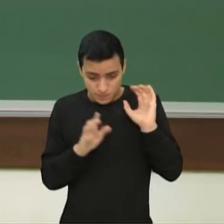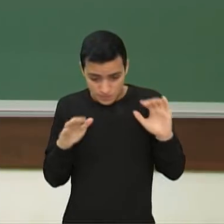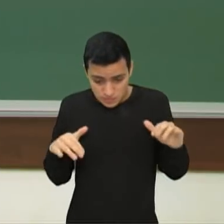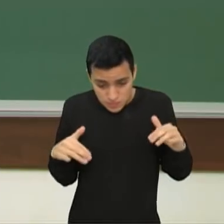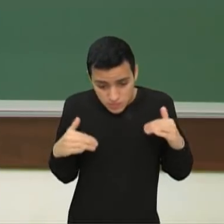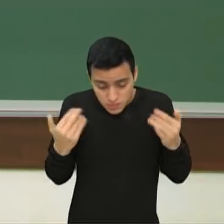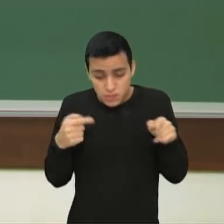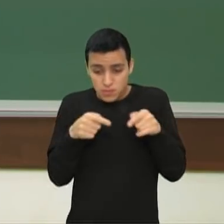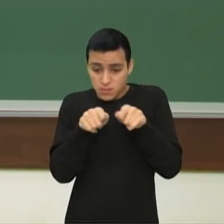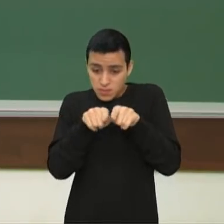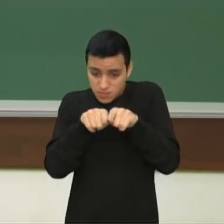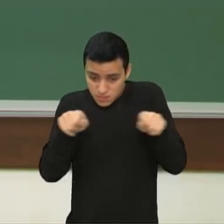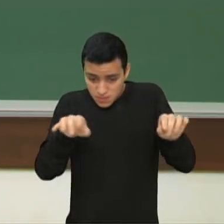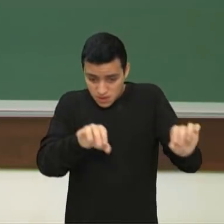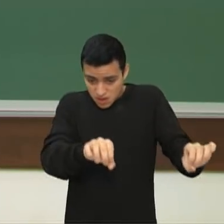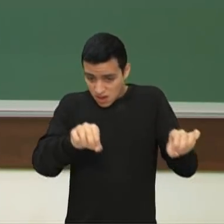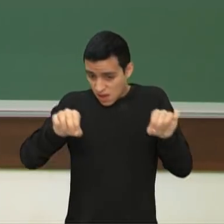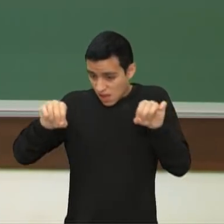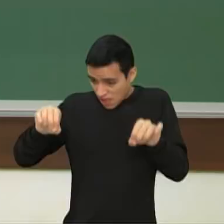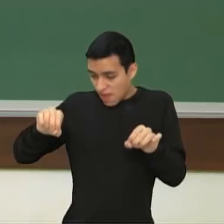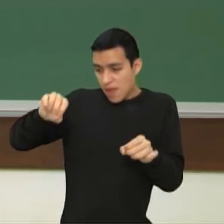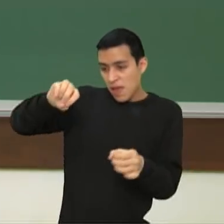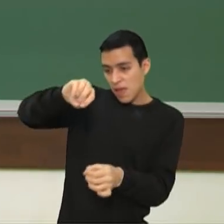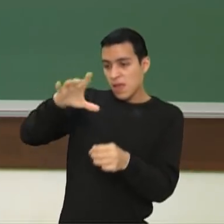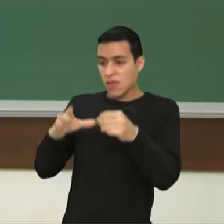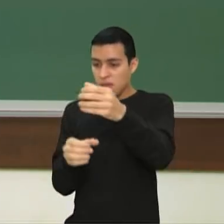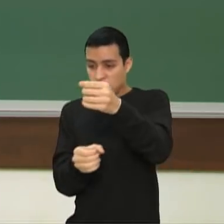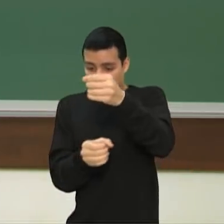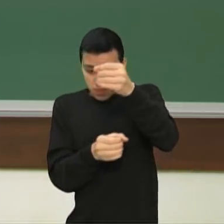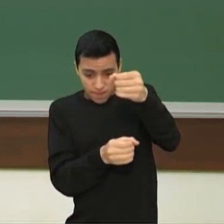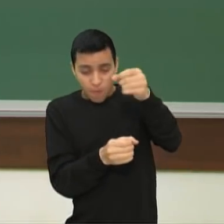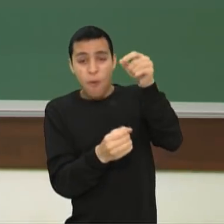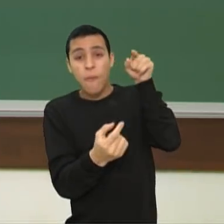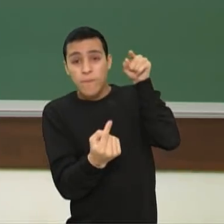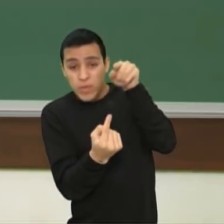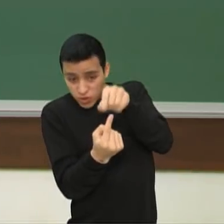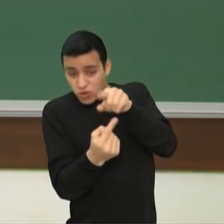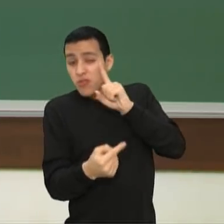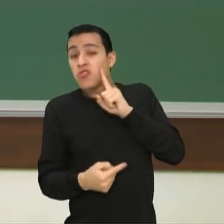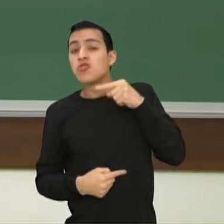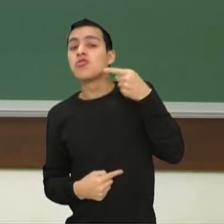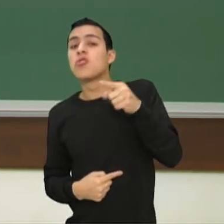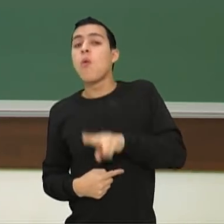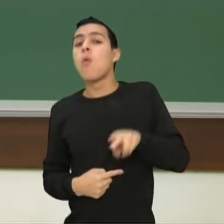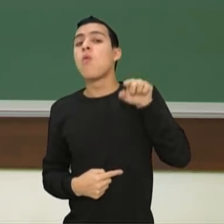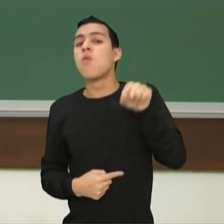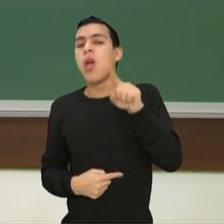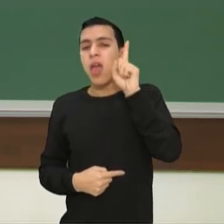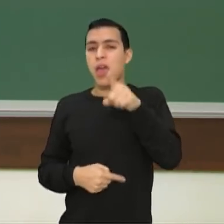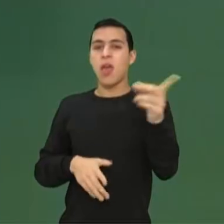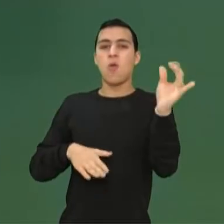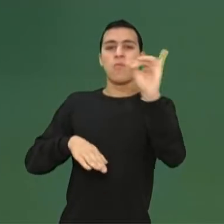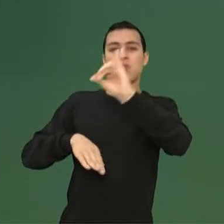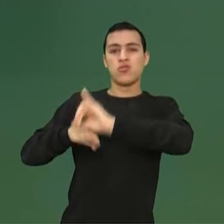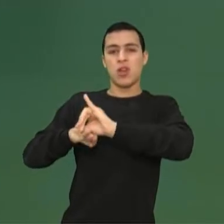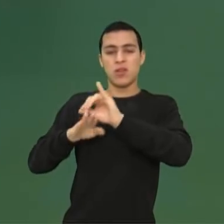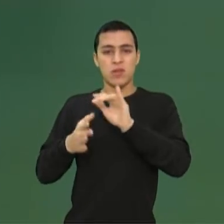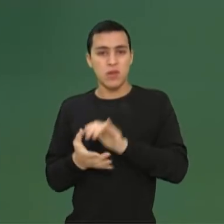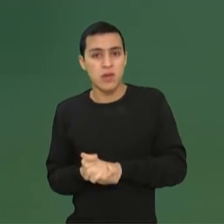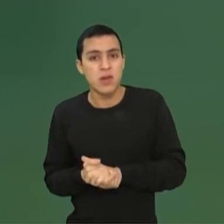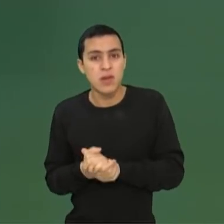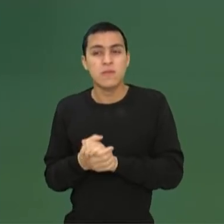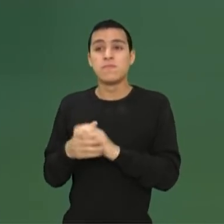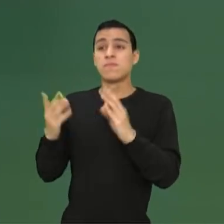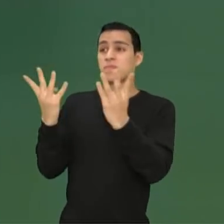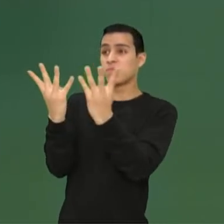pego esse material feito de ferro e dou uma finalidade, eu uso no meu cotidiano, eu chamo de objeto. O